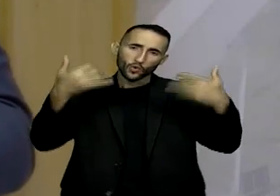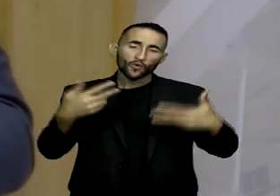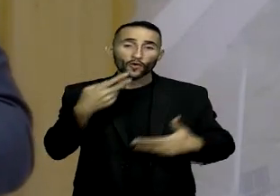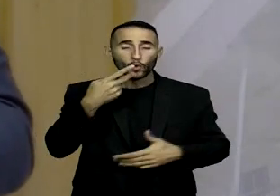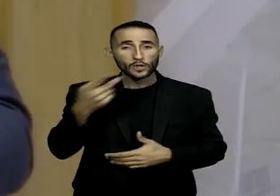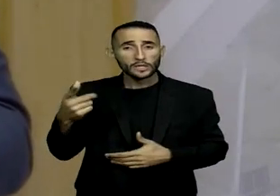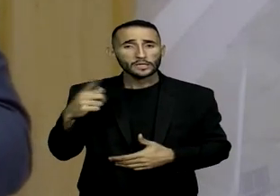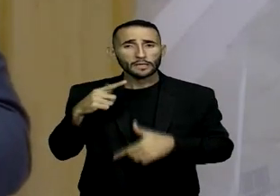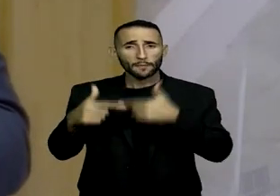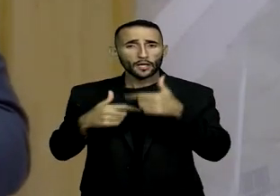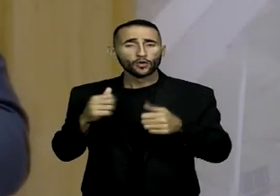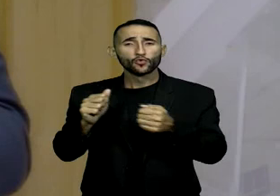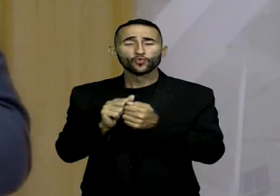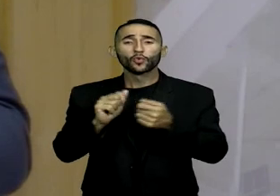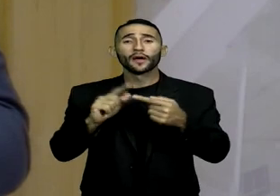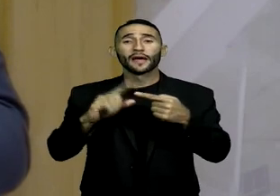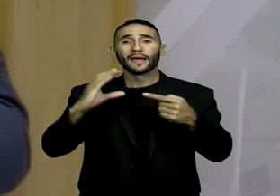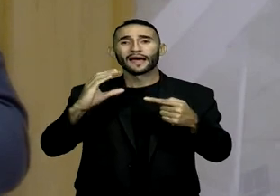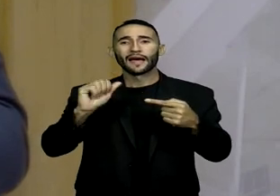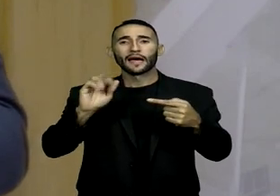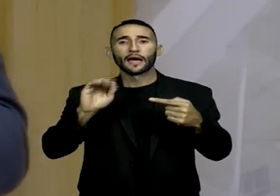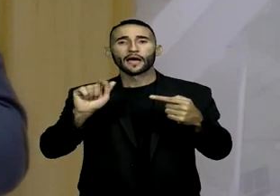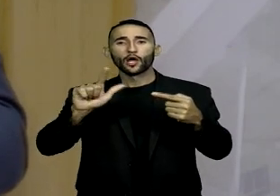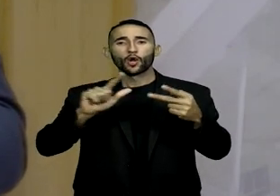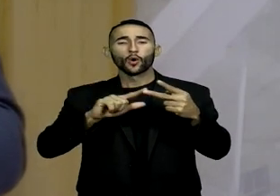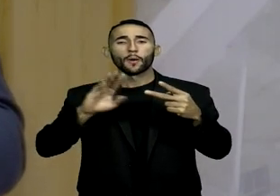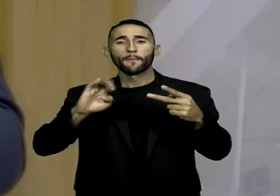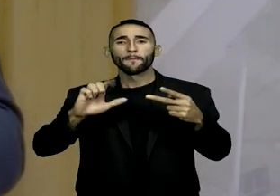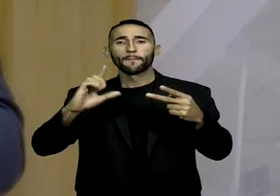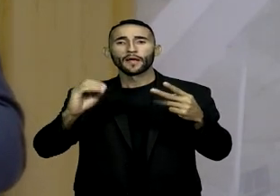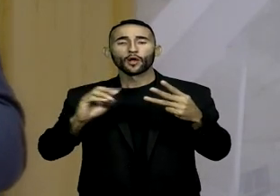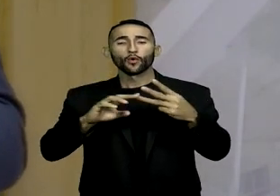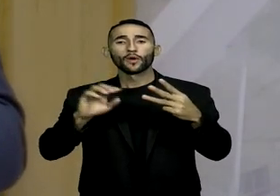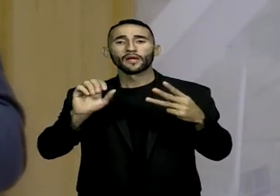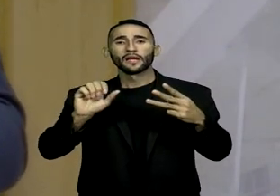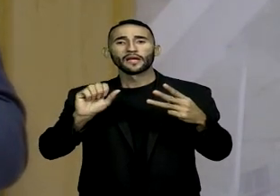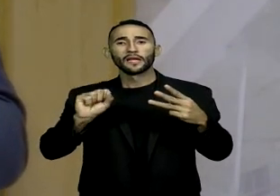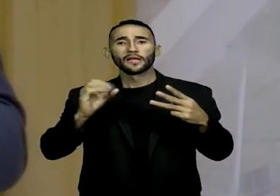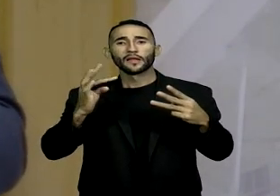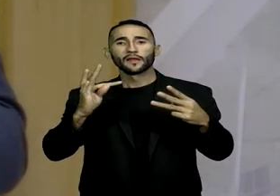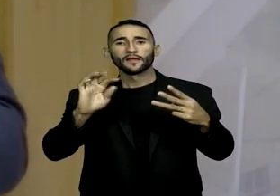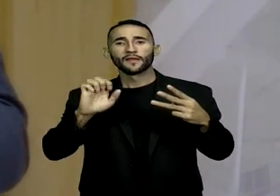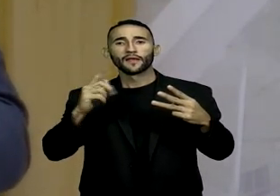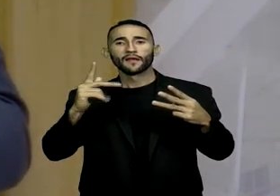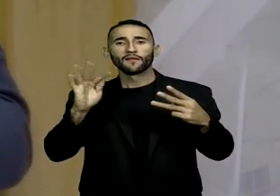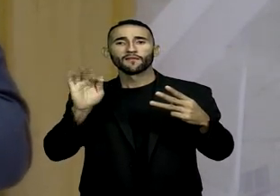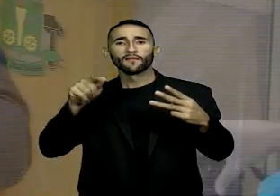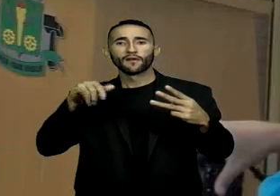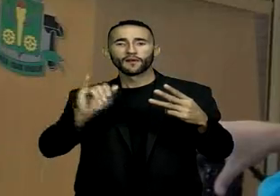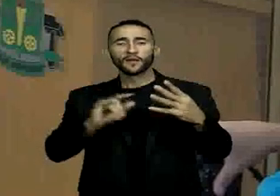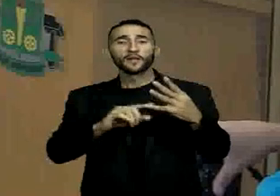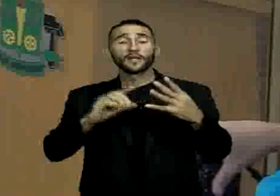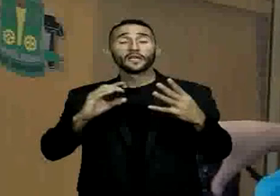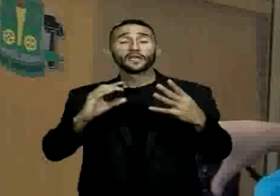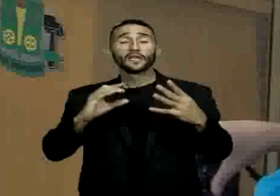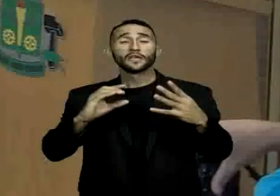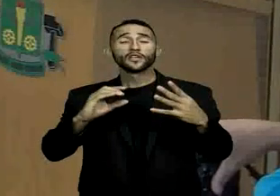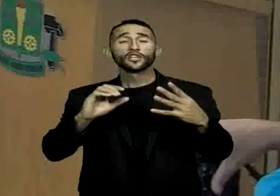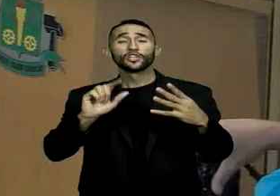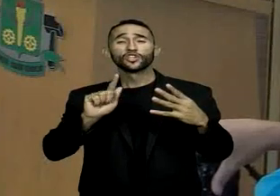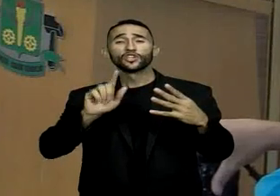lá, né? O Belo, a Stephanie, Giovana, Silmar, seu